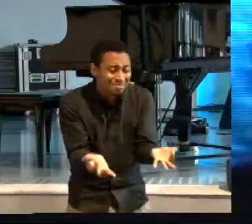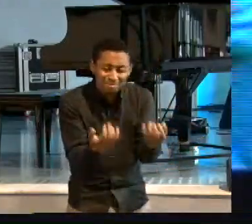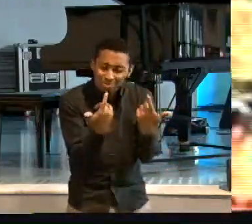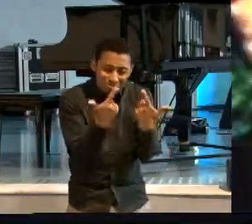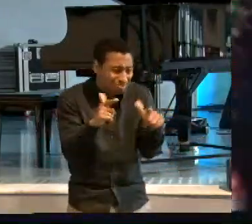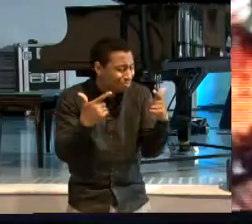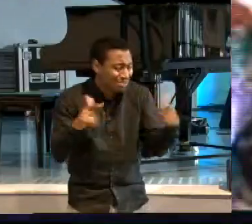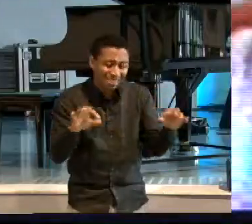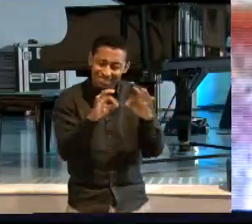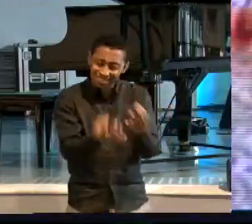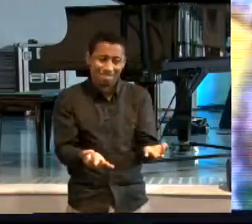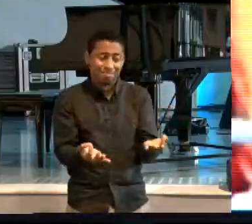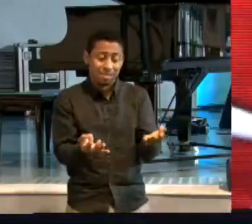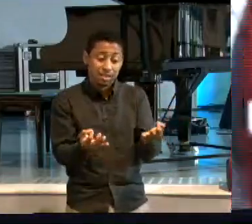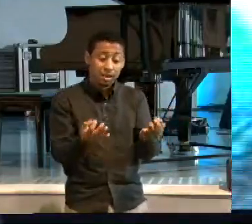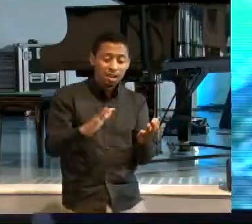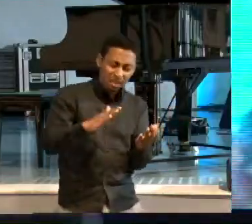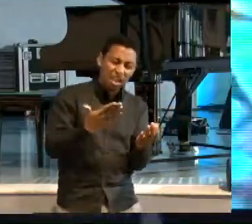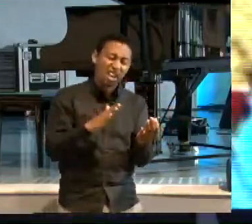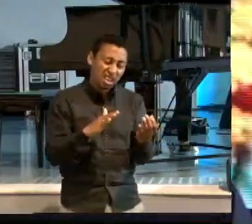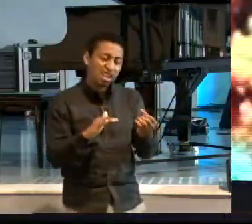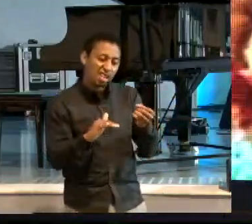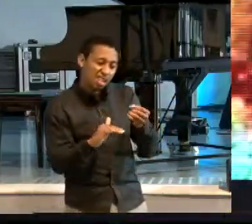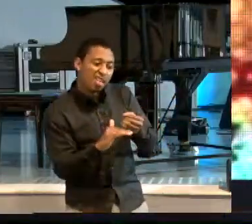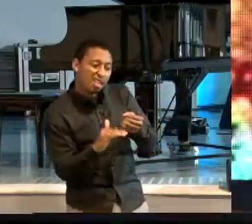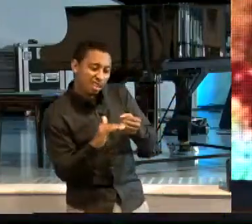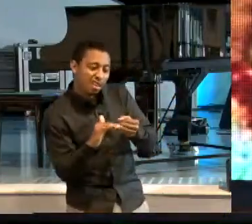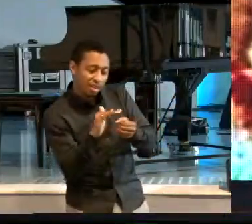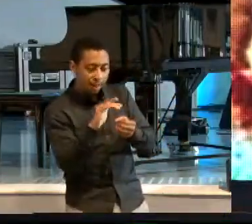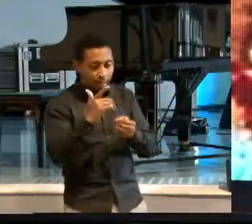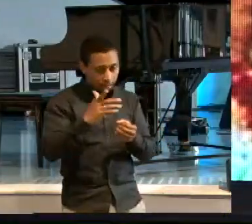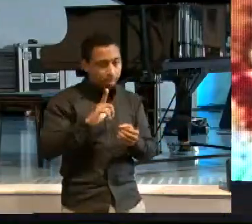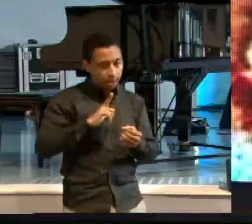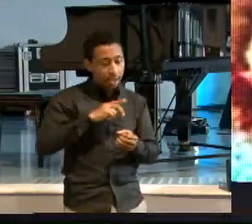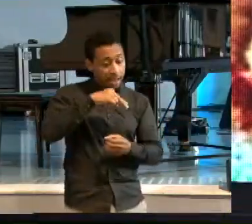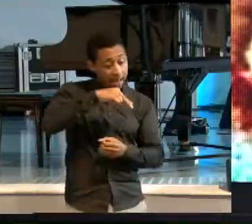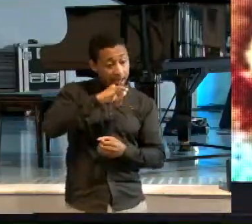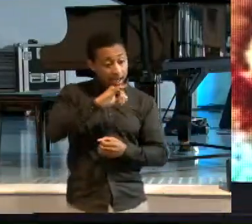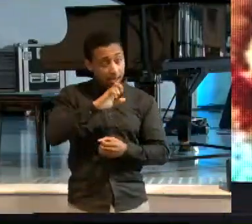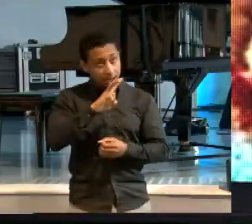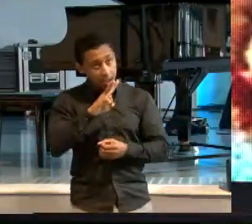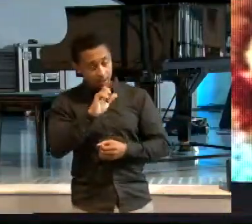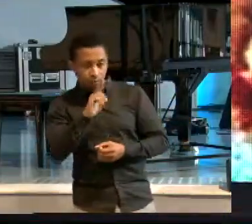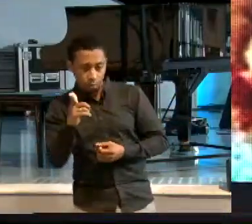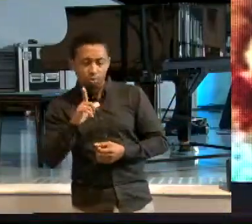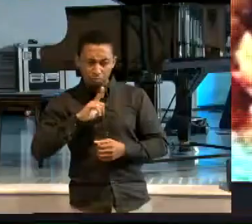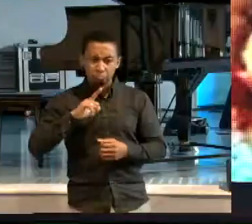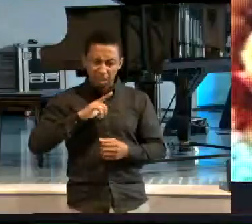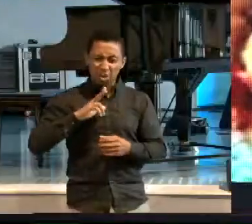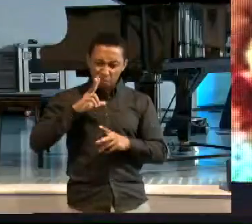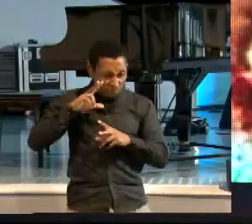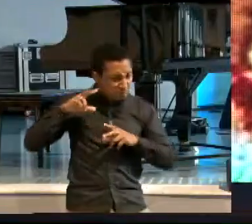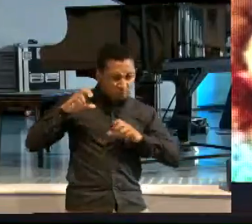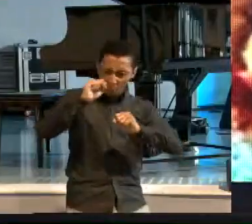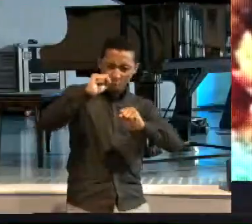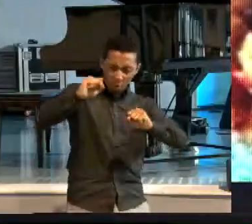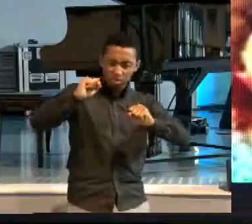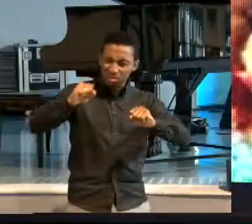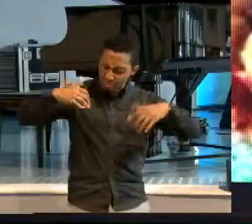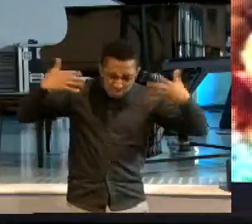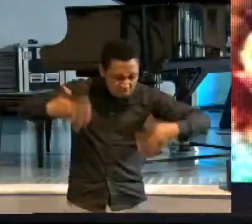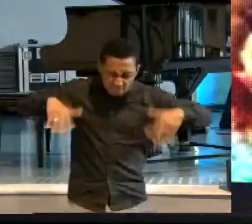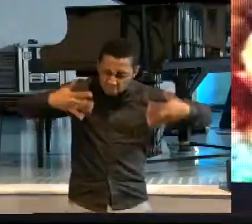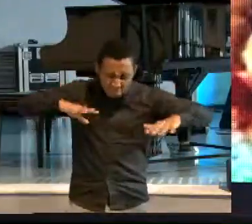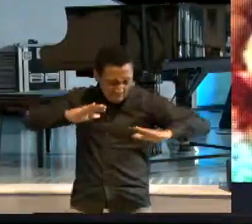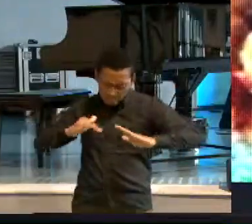encontrar são diferentes níveis de radicalidade. Então tem a versão radical, a mega turbo radical, a mega